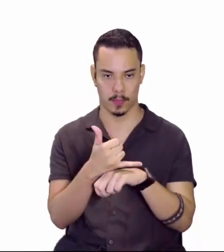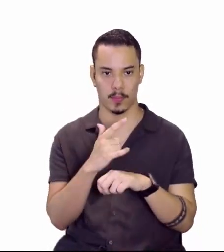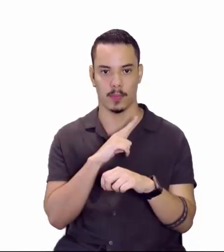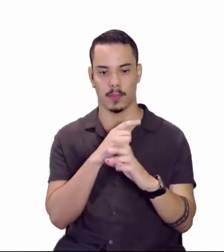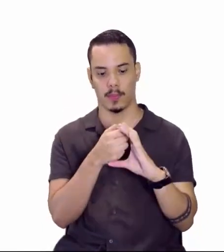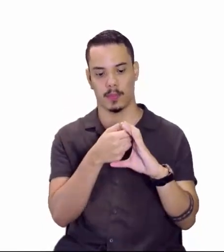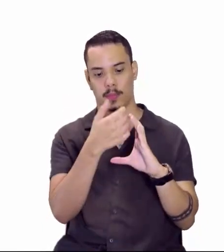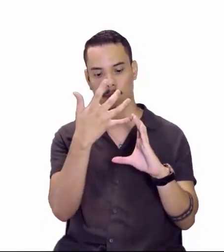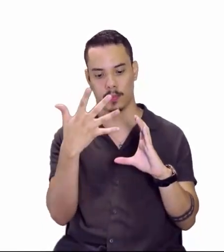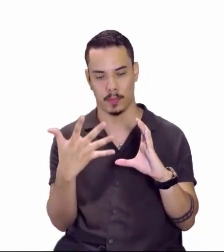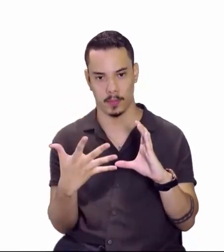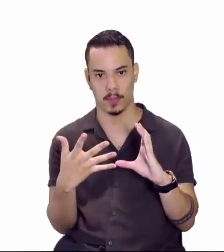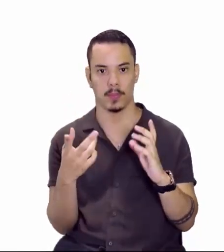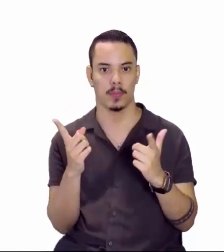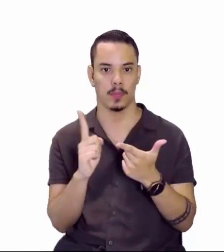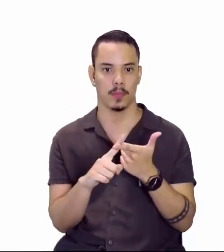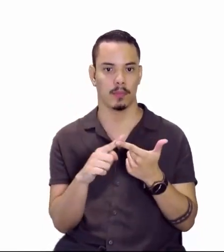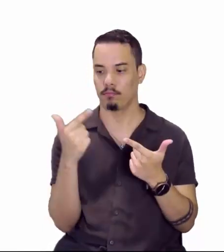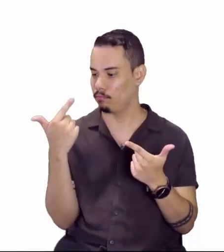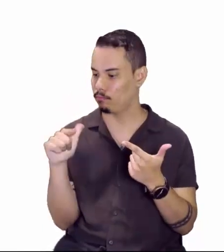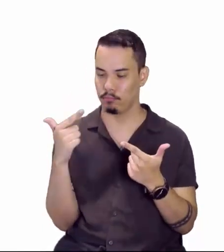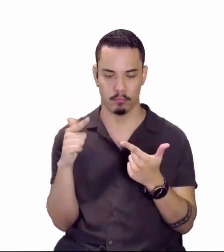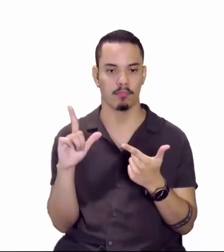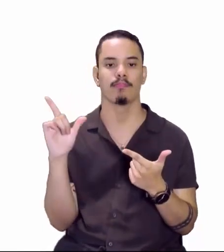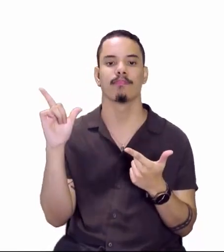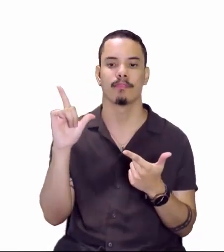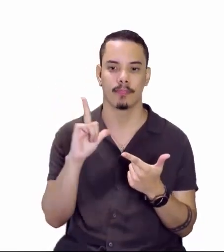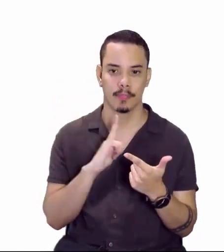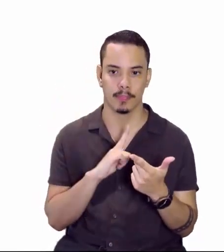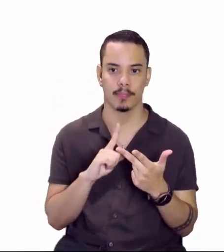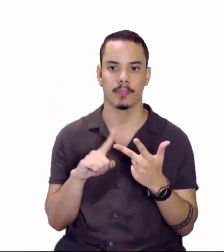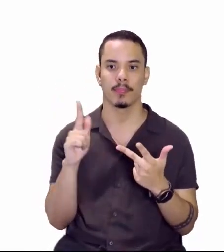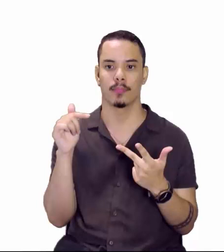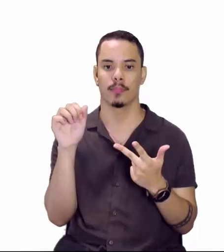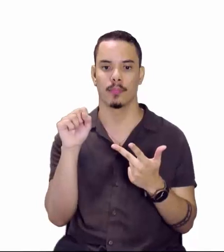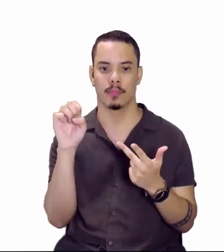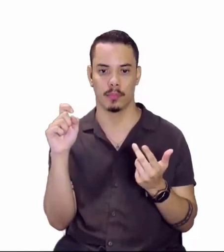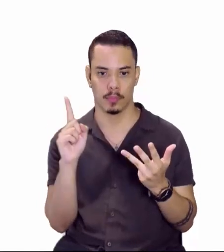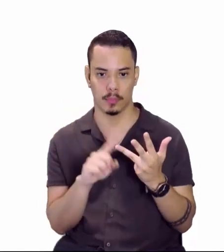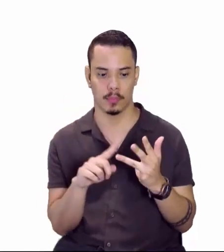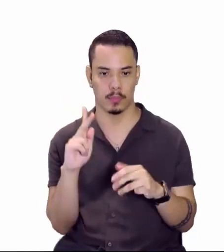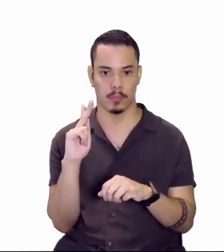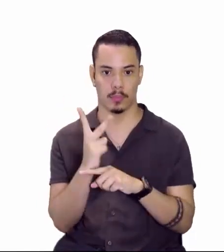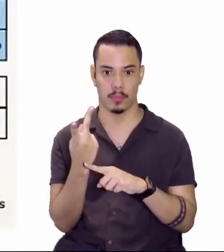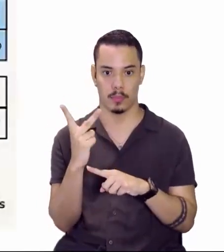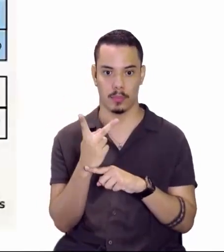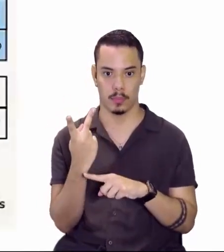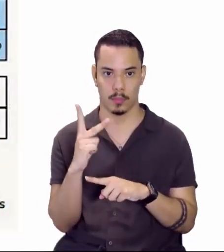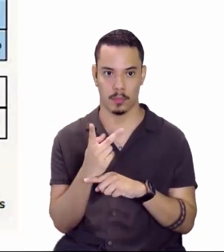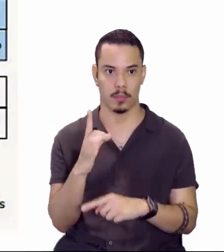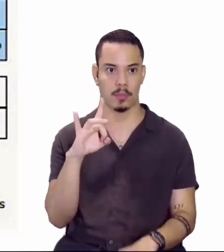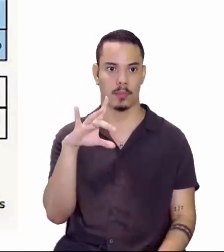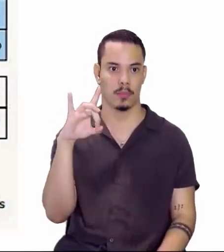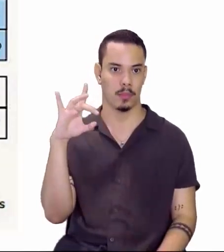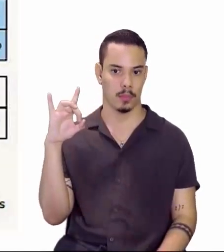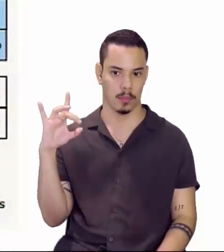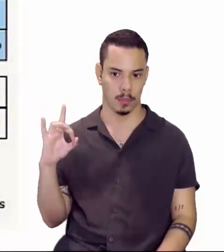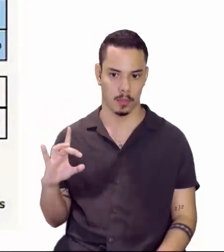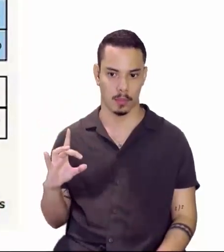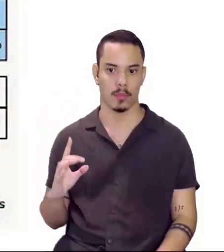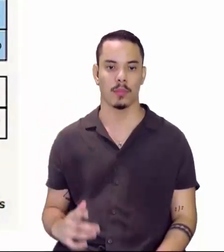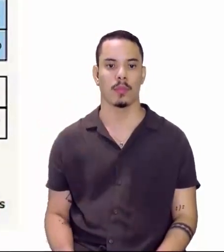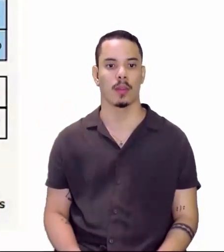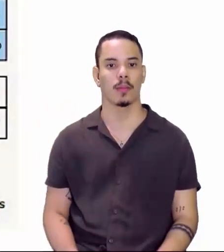próprias, os não metais, os gases nobres e o hidrogênio isoladamente.